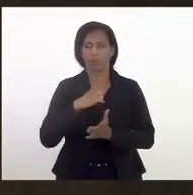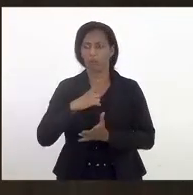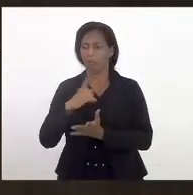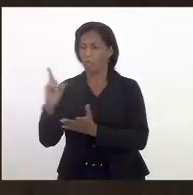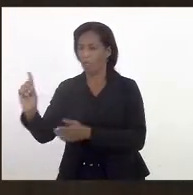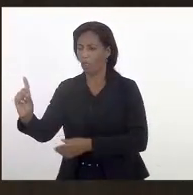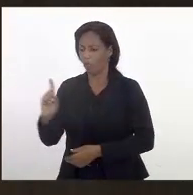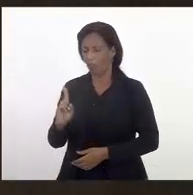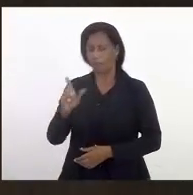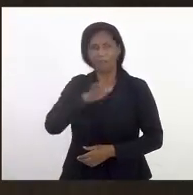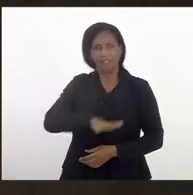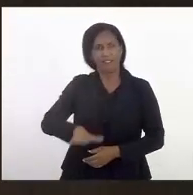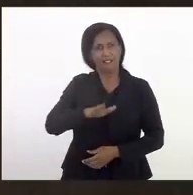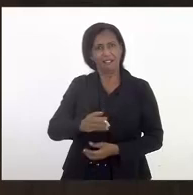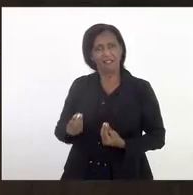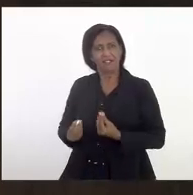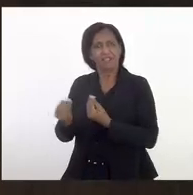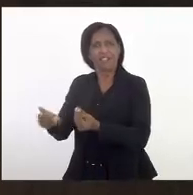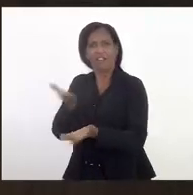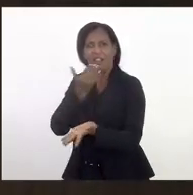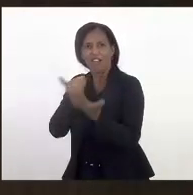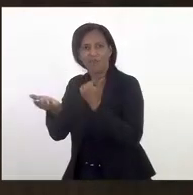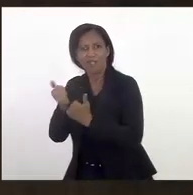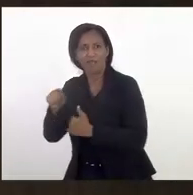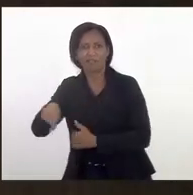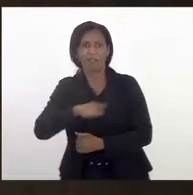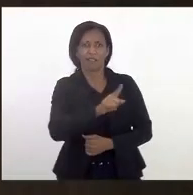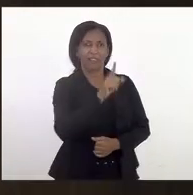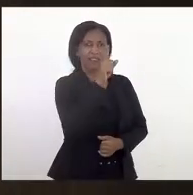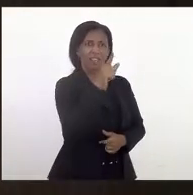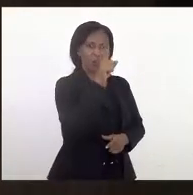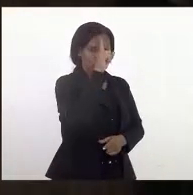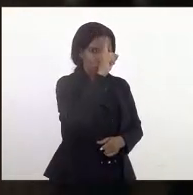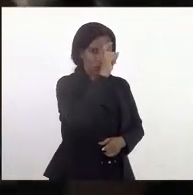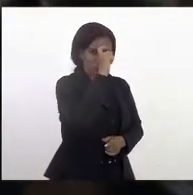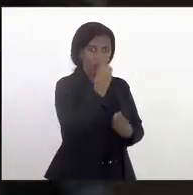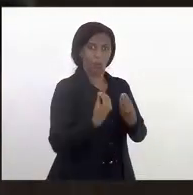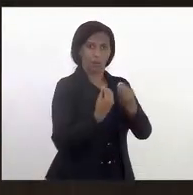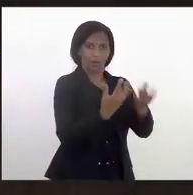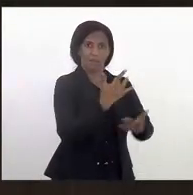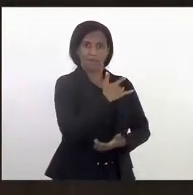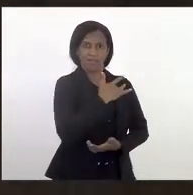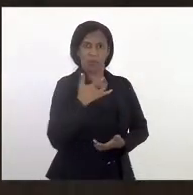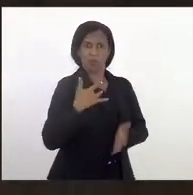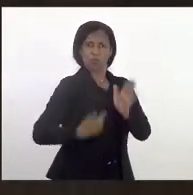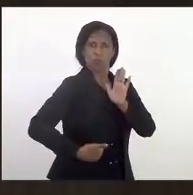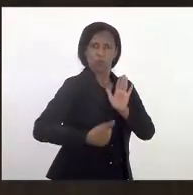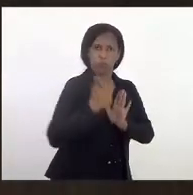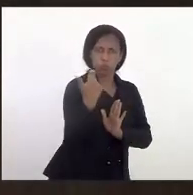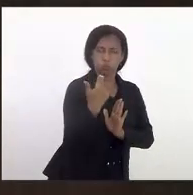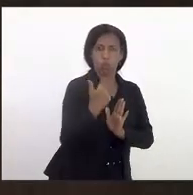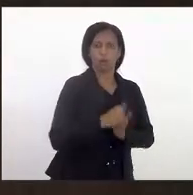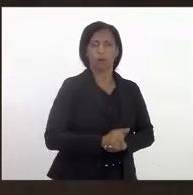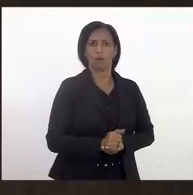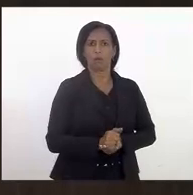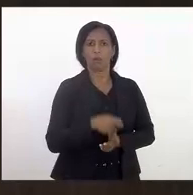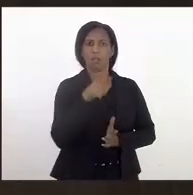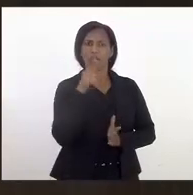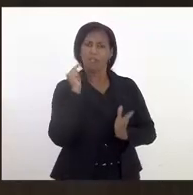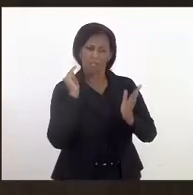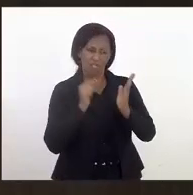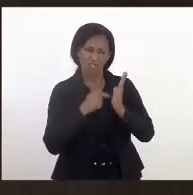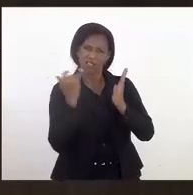criança e garante alimentação em unidade de saúde te Garante atendimento que faz cirurgia Então essa